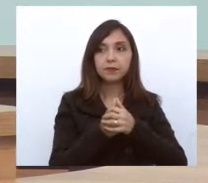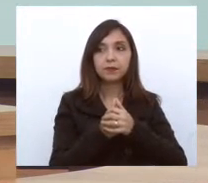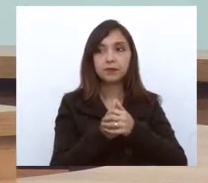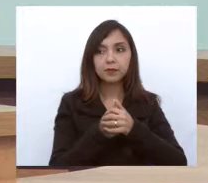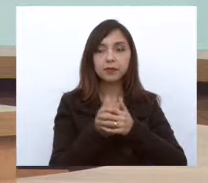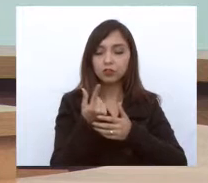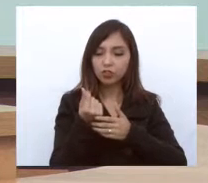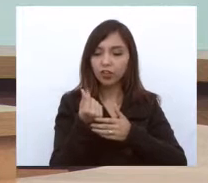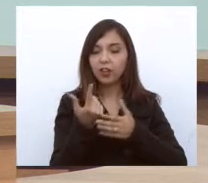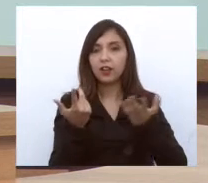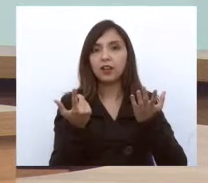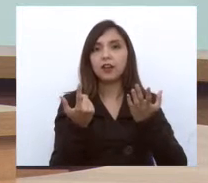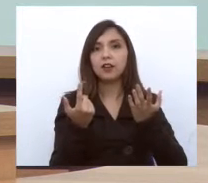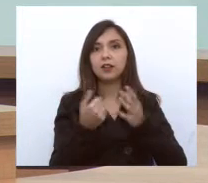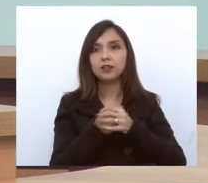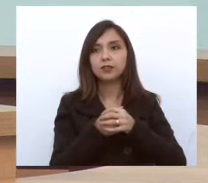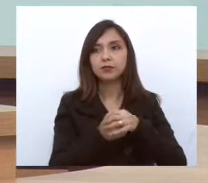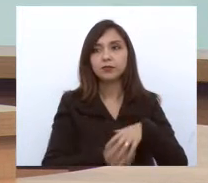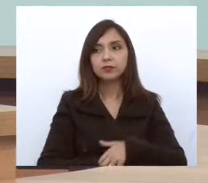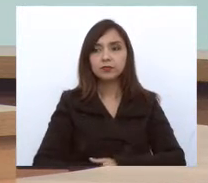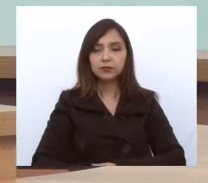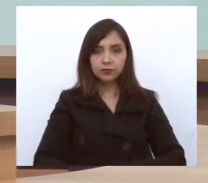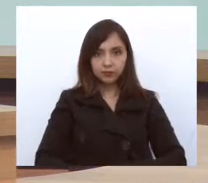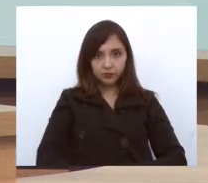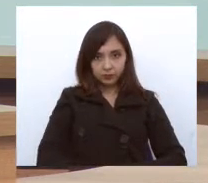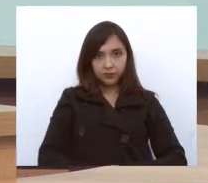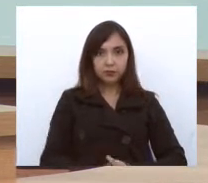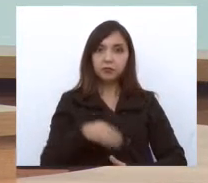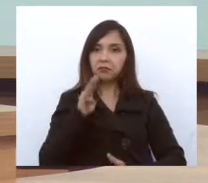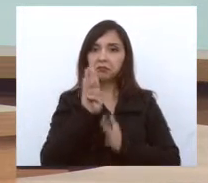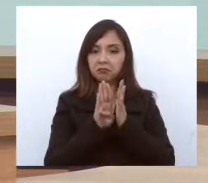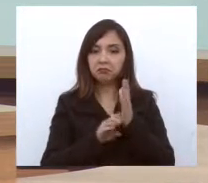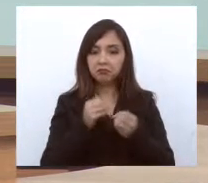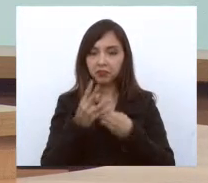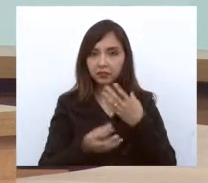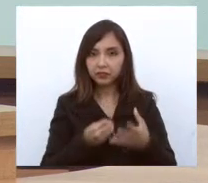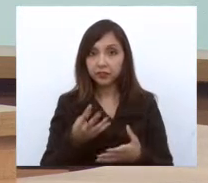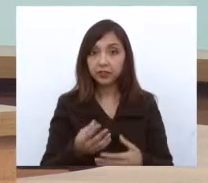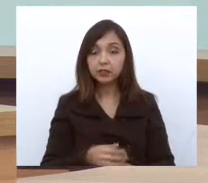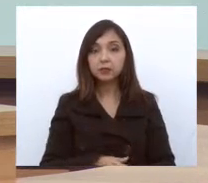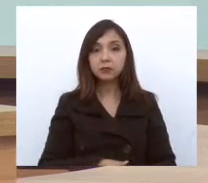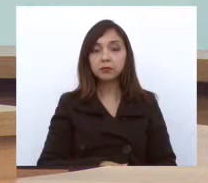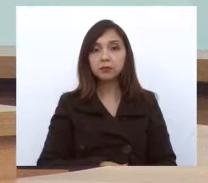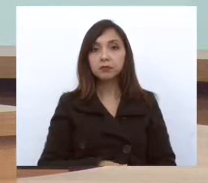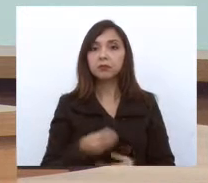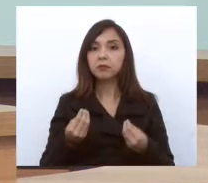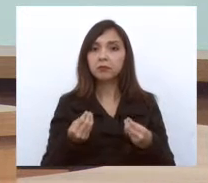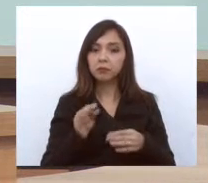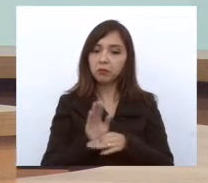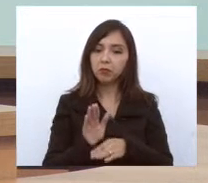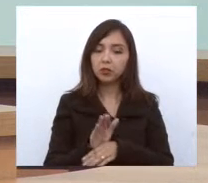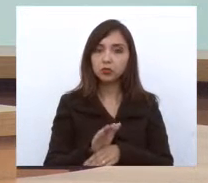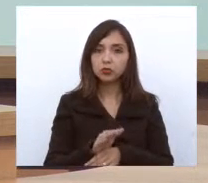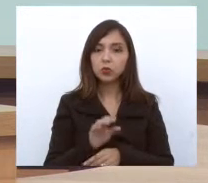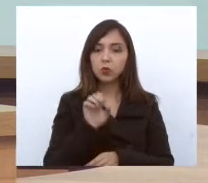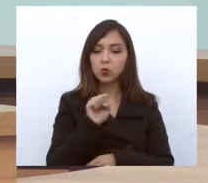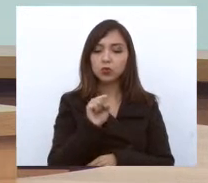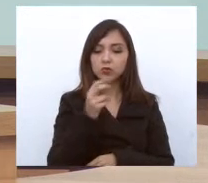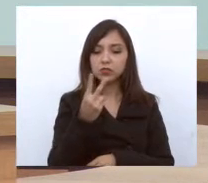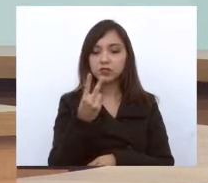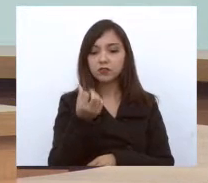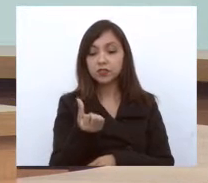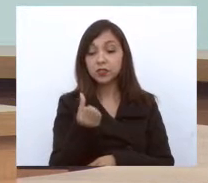de dinheiro ou de bens para poder público, hoje de